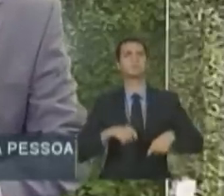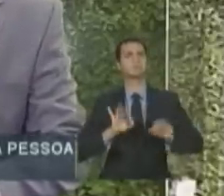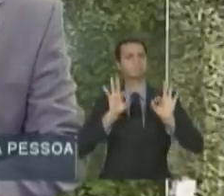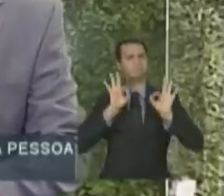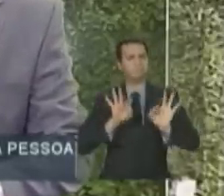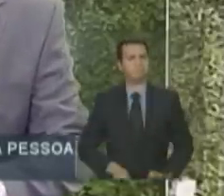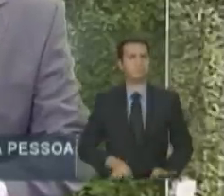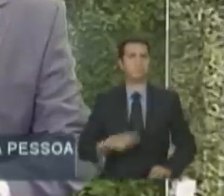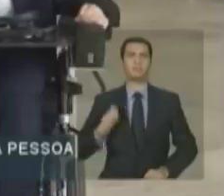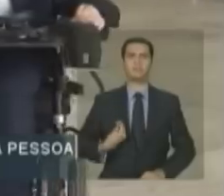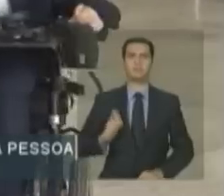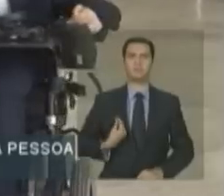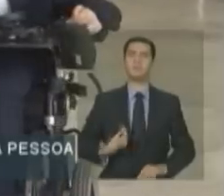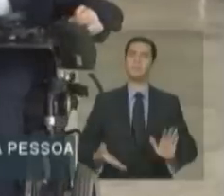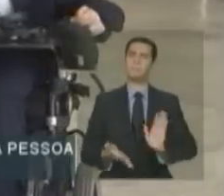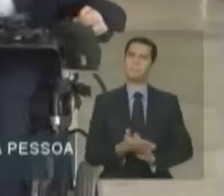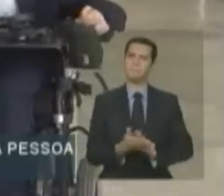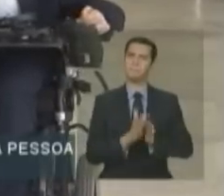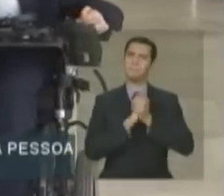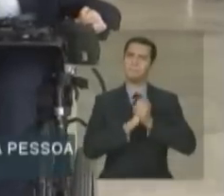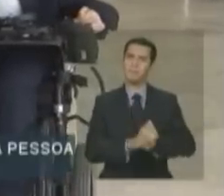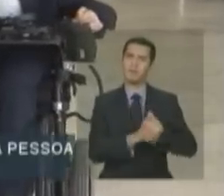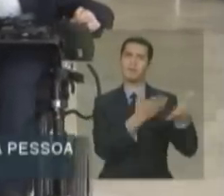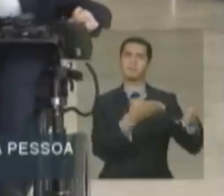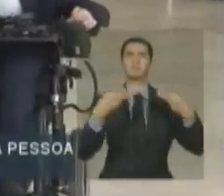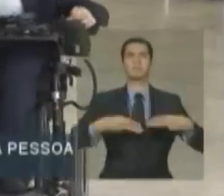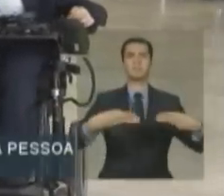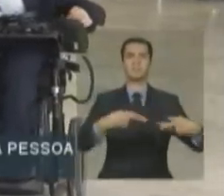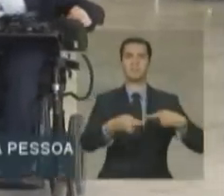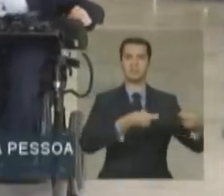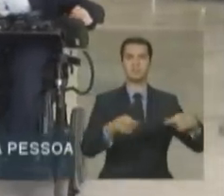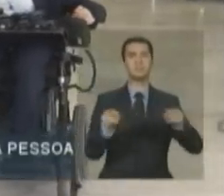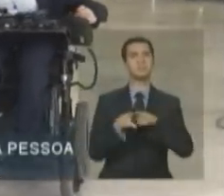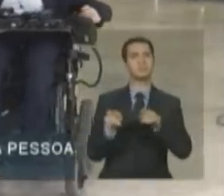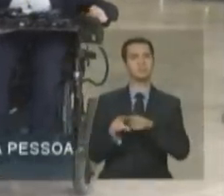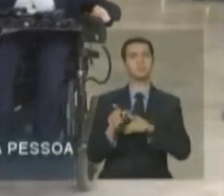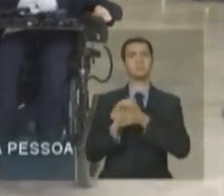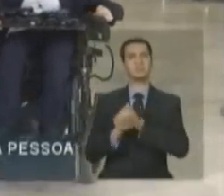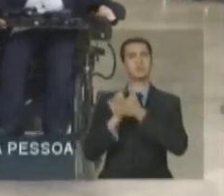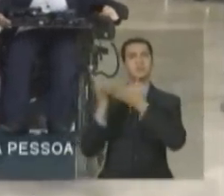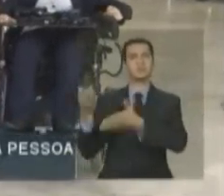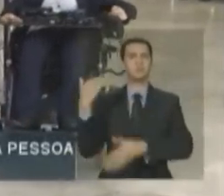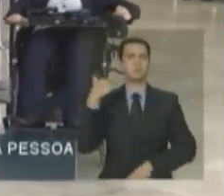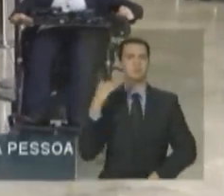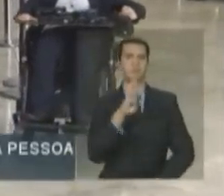dignidade. Parabéns aqui também ao Ministério da Fazenda e ao Banco do Brasil.